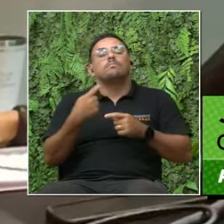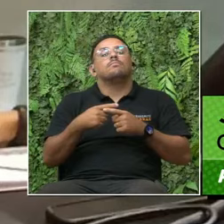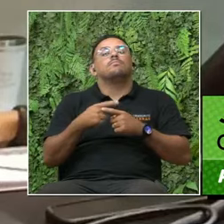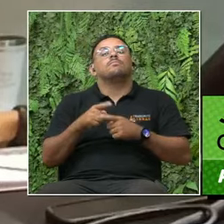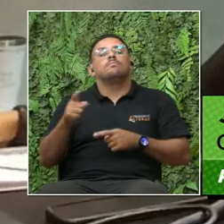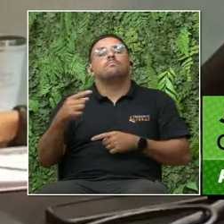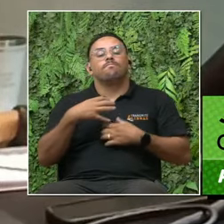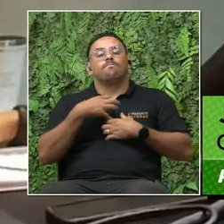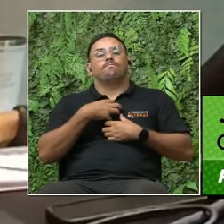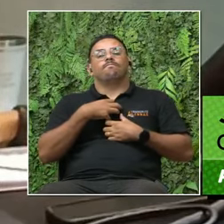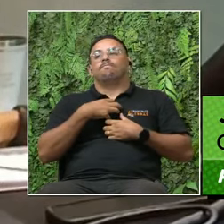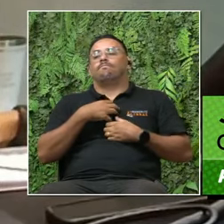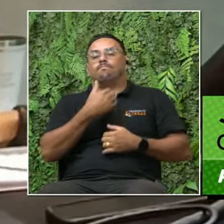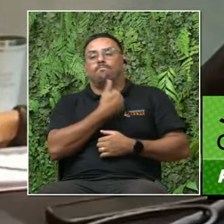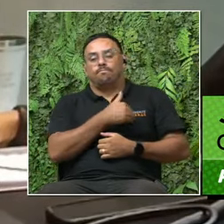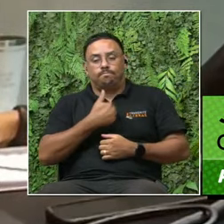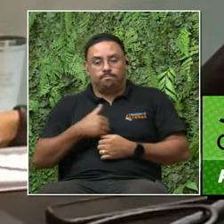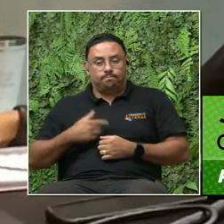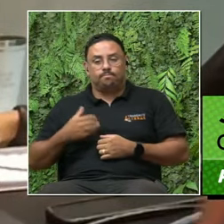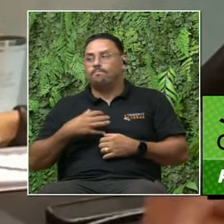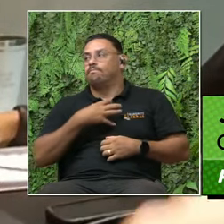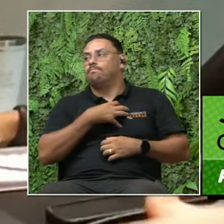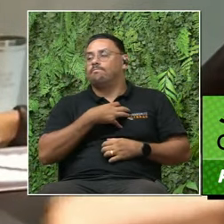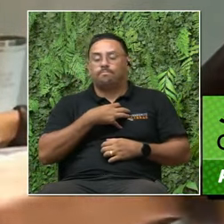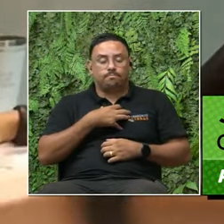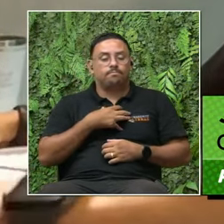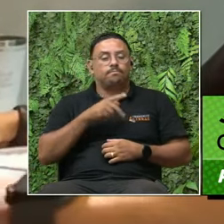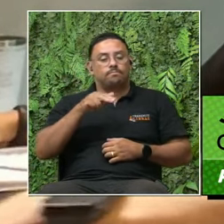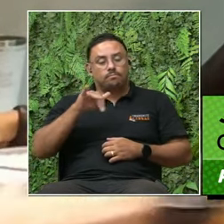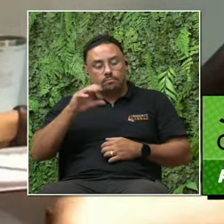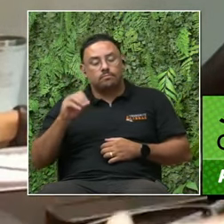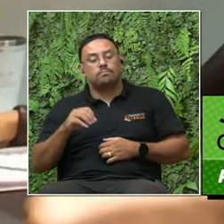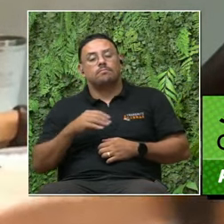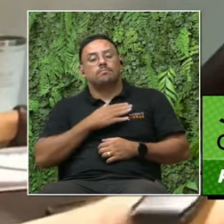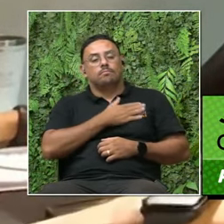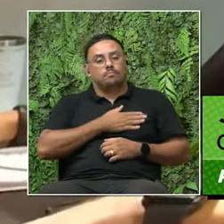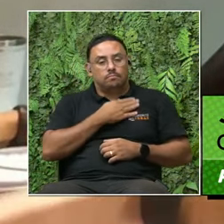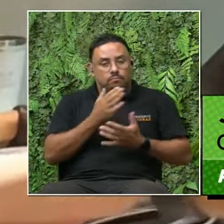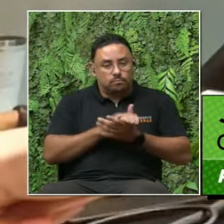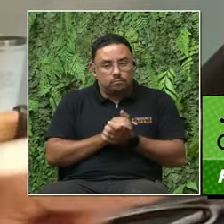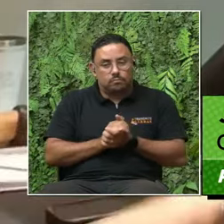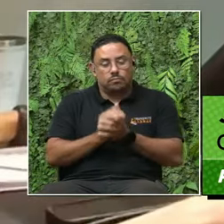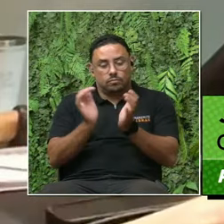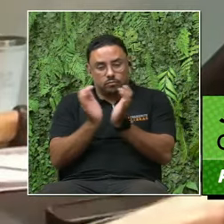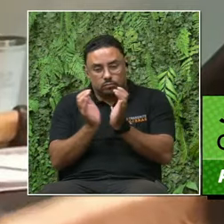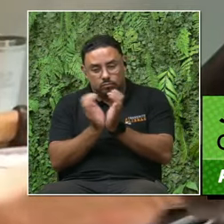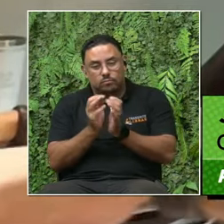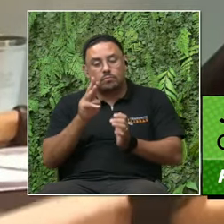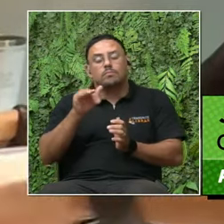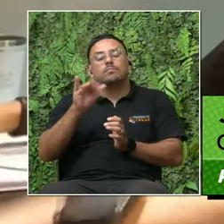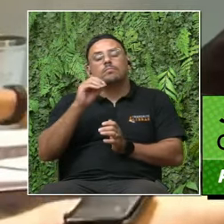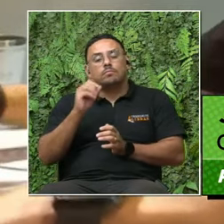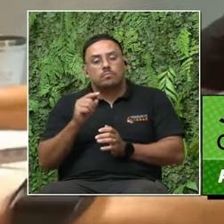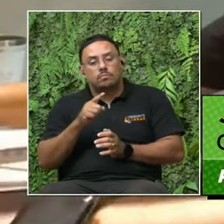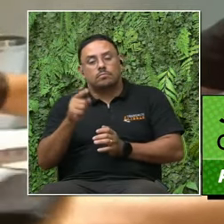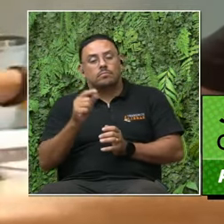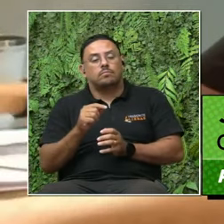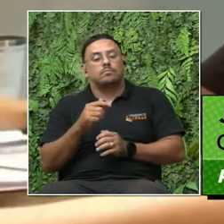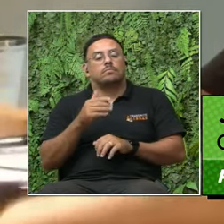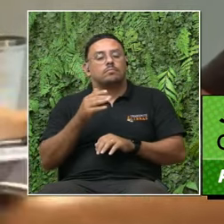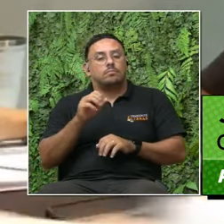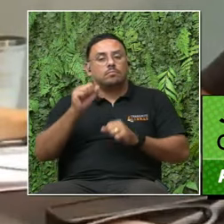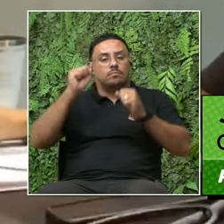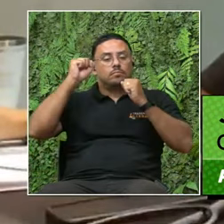o jeito do Atlético jogar é o jeito que o milito trabalha os times do milito jogam do jeito que a torcida do Atlético quer que o